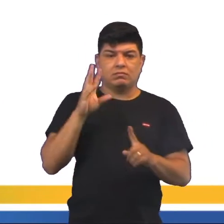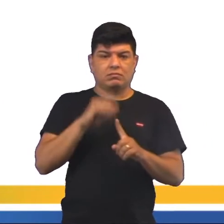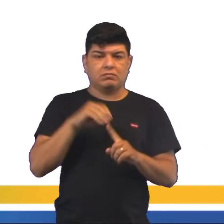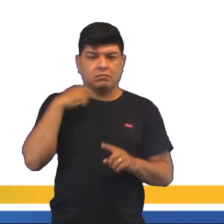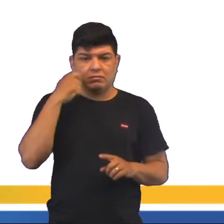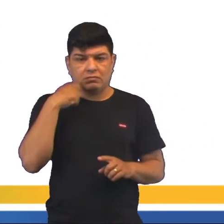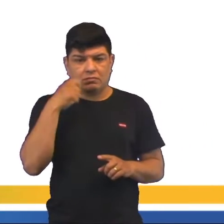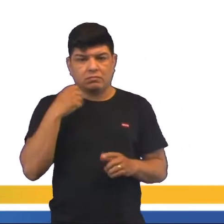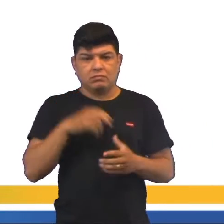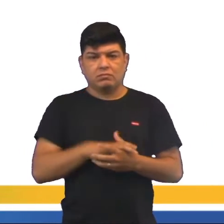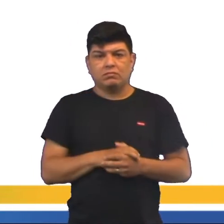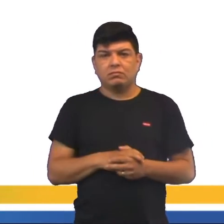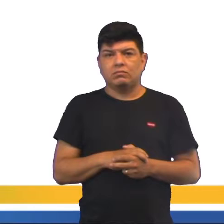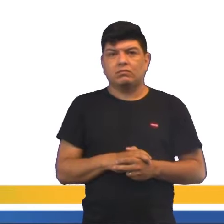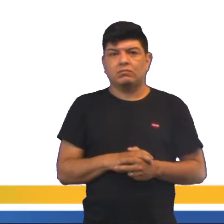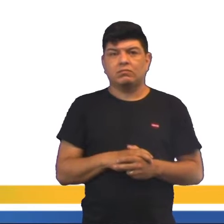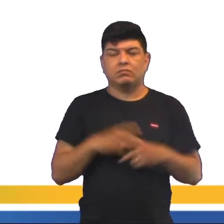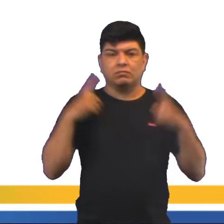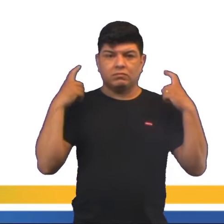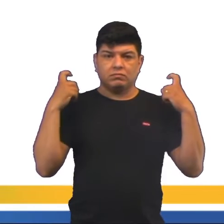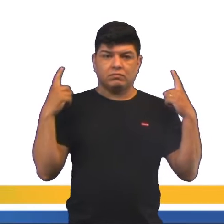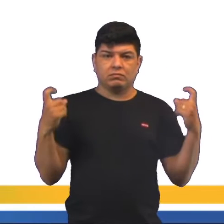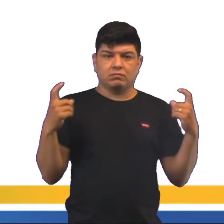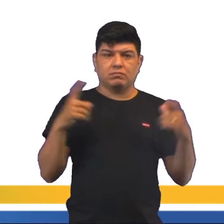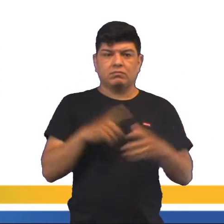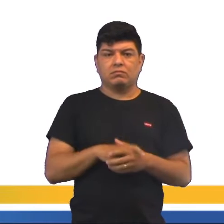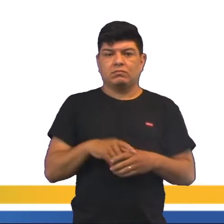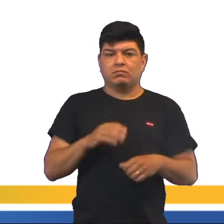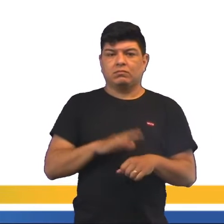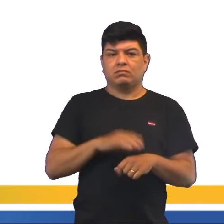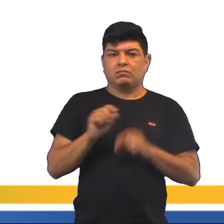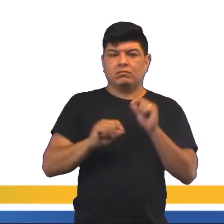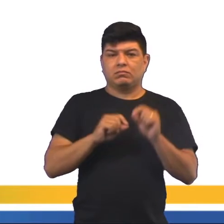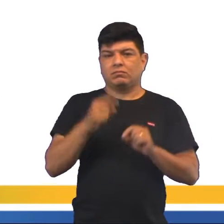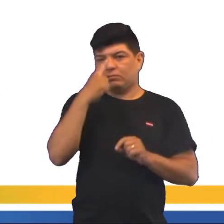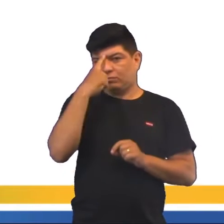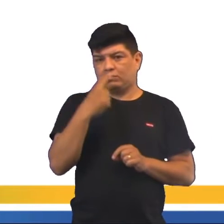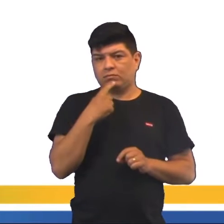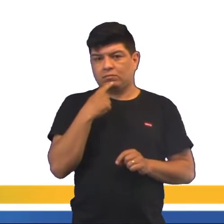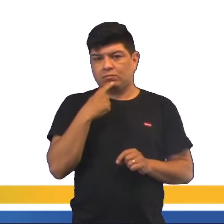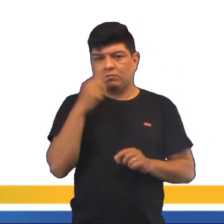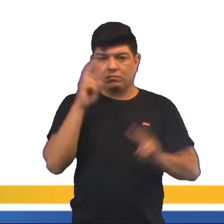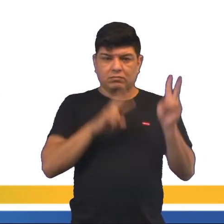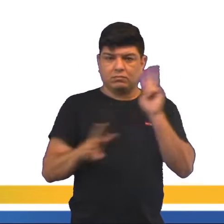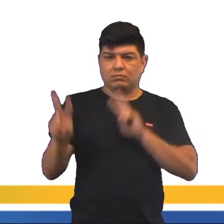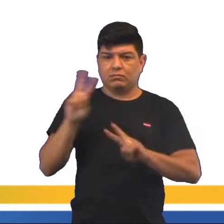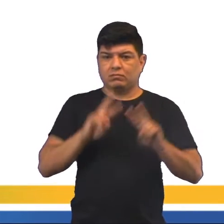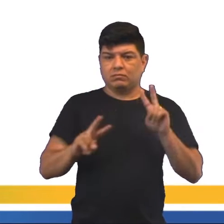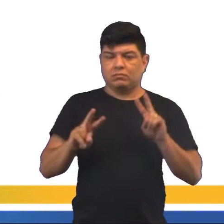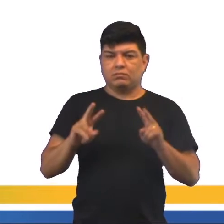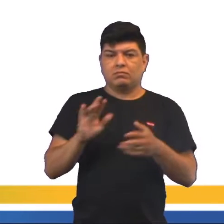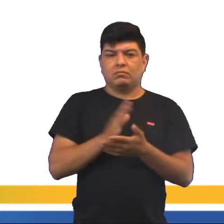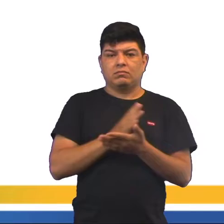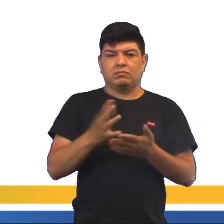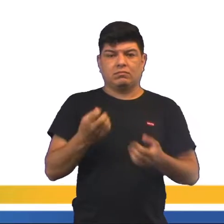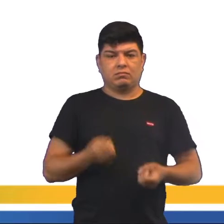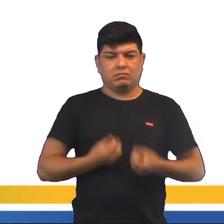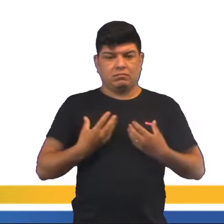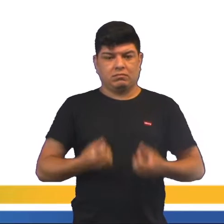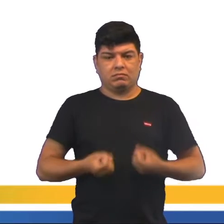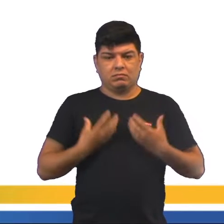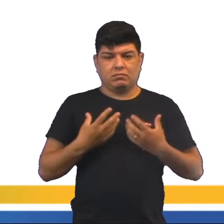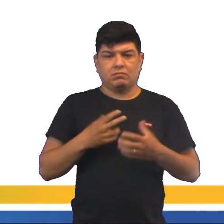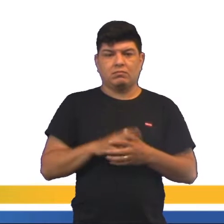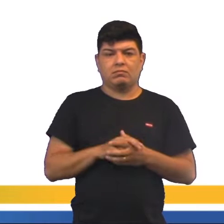a função da produção sonora em audiovisuais, abordando os vários estímulos que